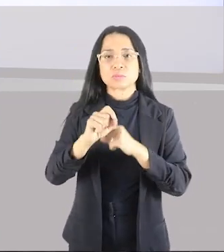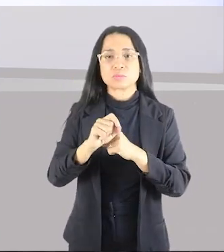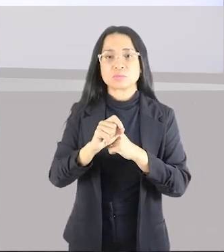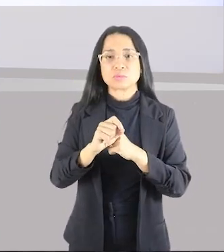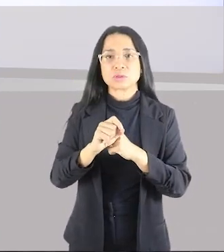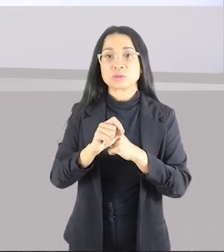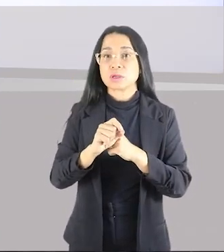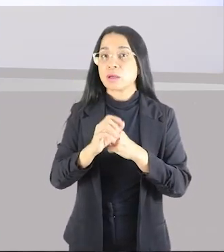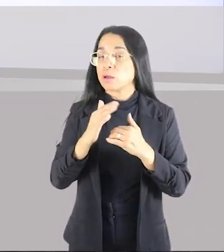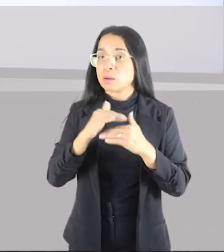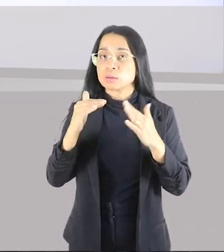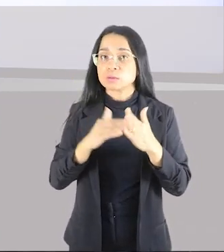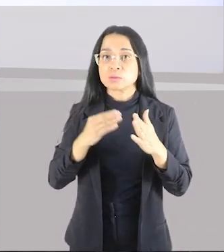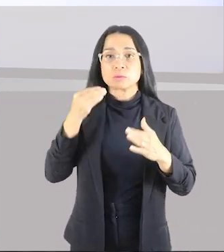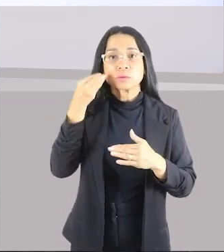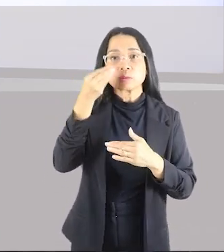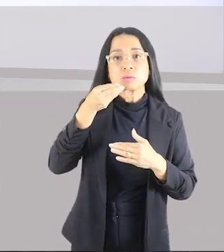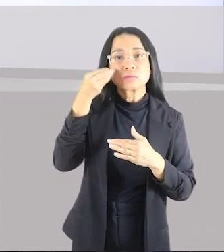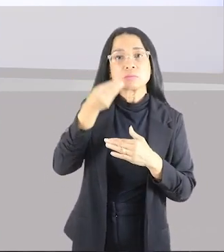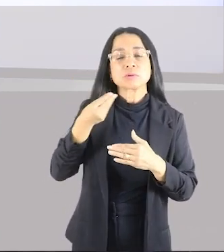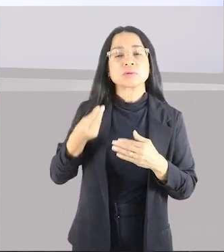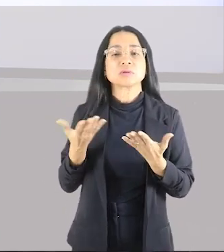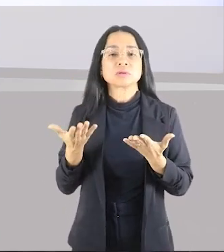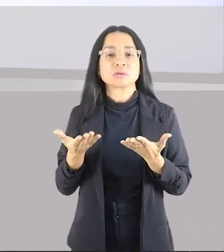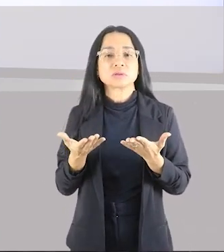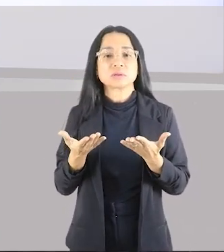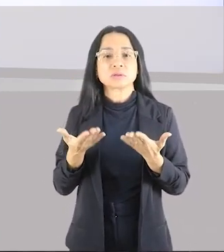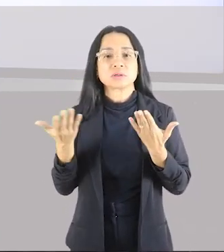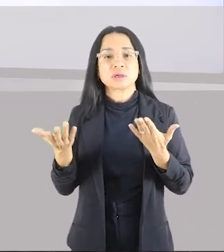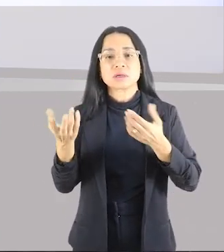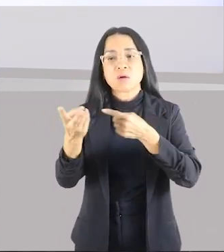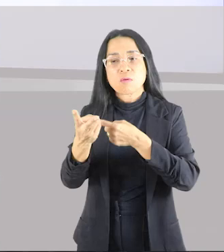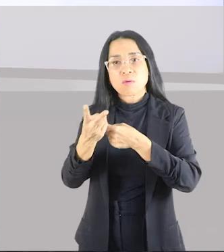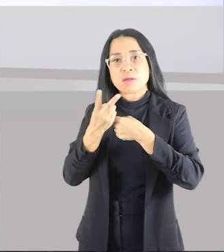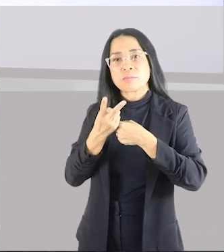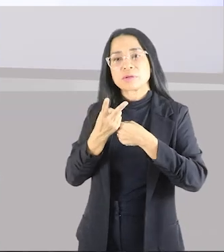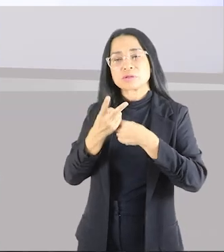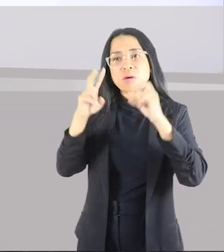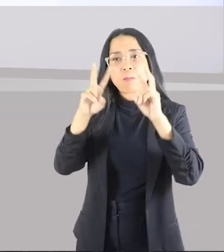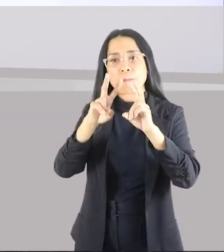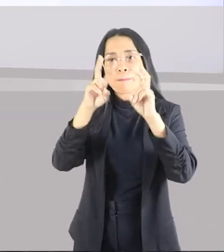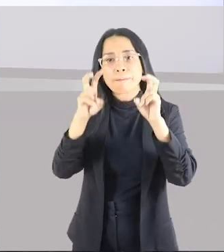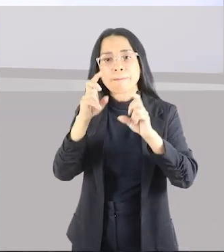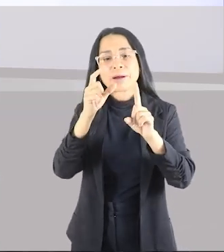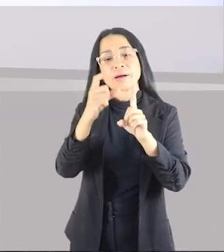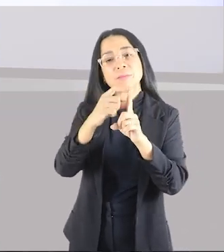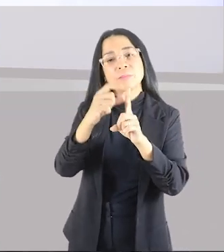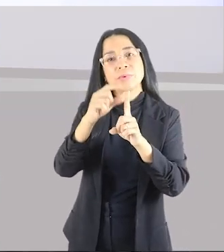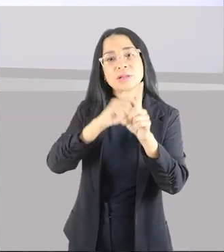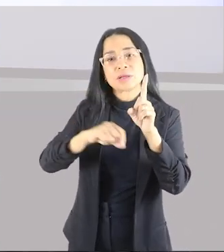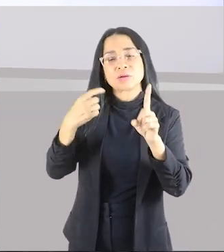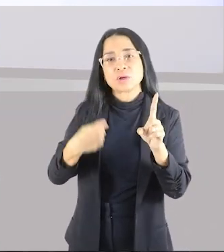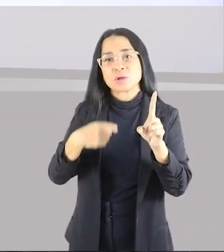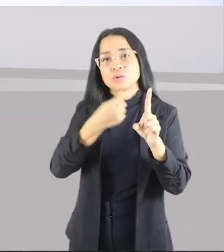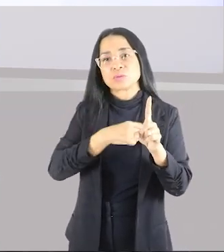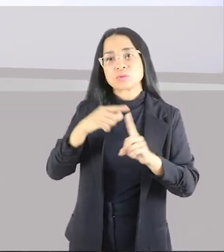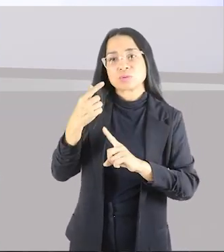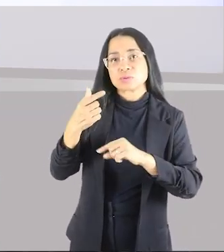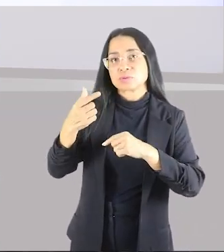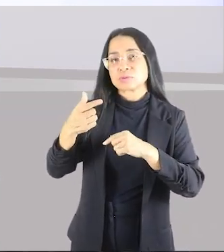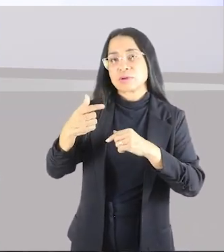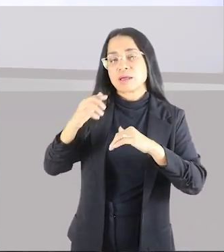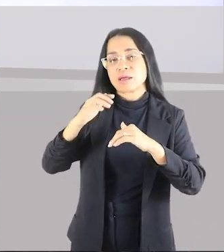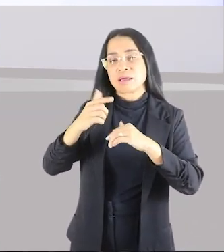as vivências, e aí eu tomo aqui emprestado uma expressão do nosso geógrafo